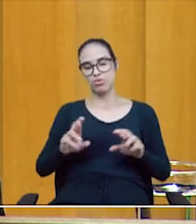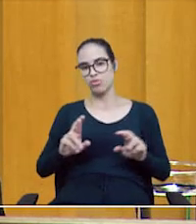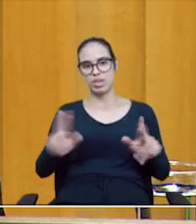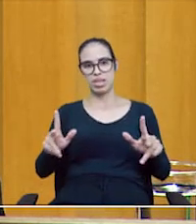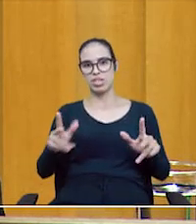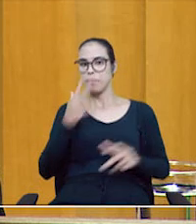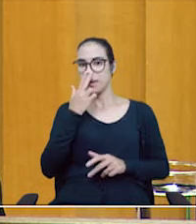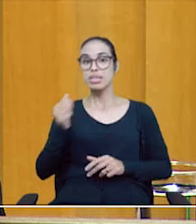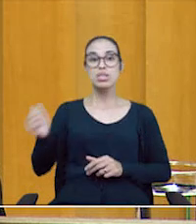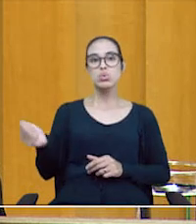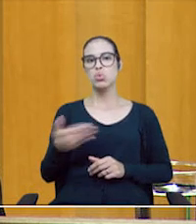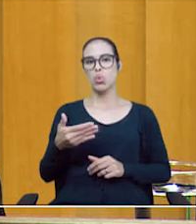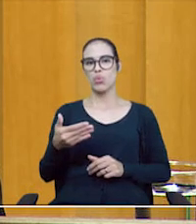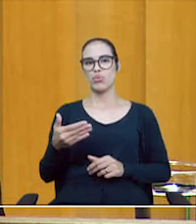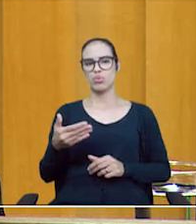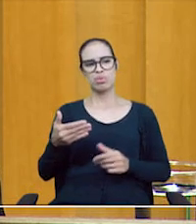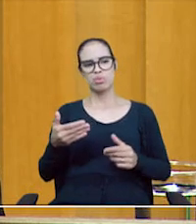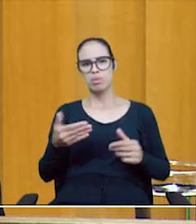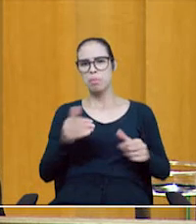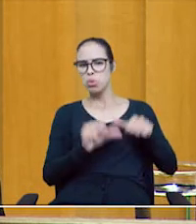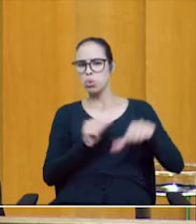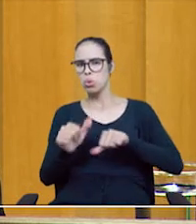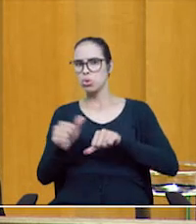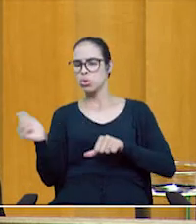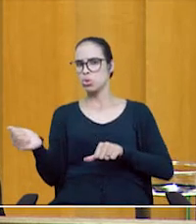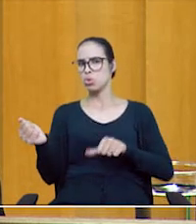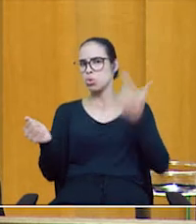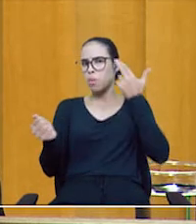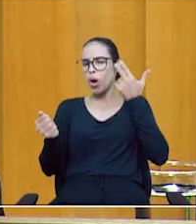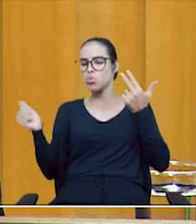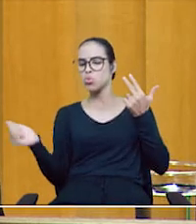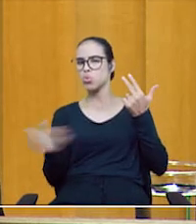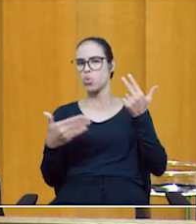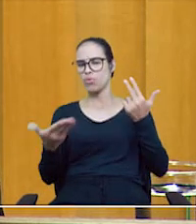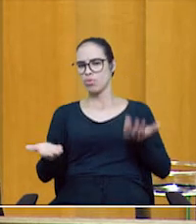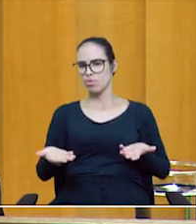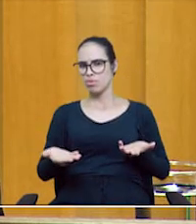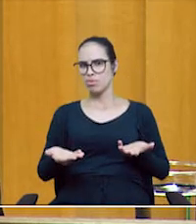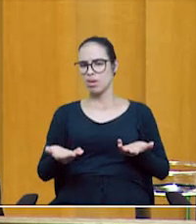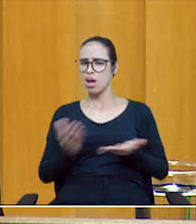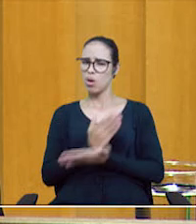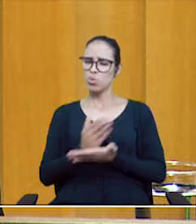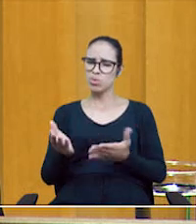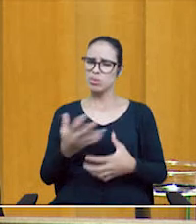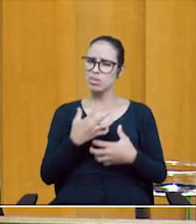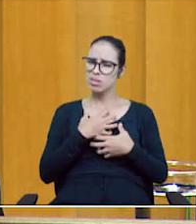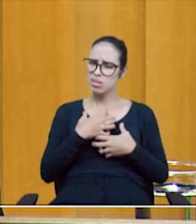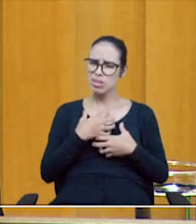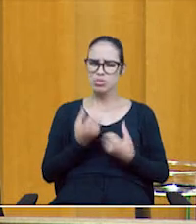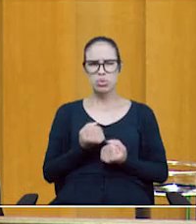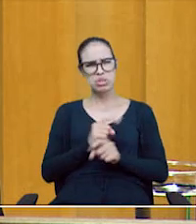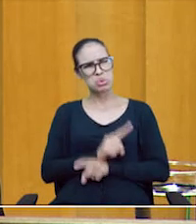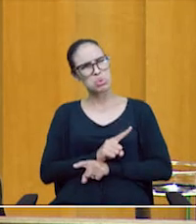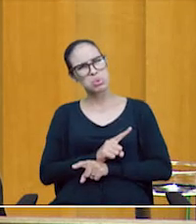normal. E esse normal é um pano de fundo para sentimentos contraditórios, valores contraditórios, e por